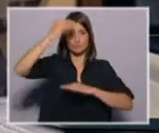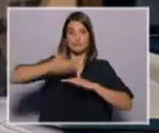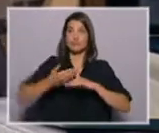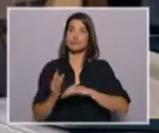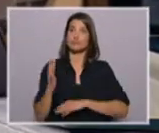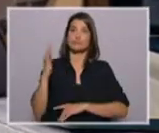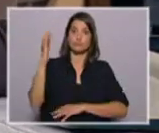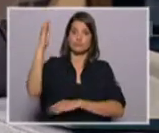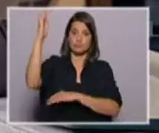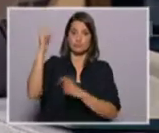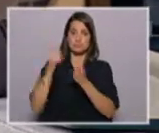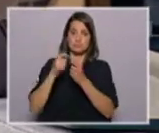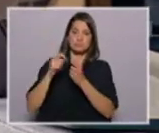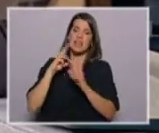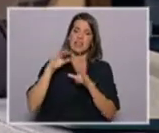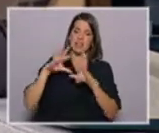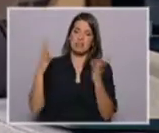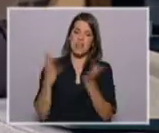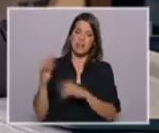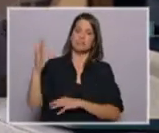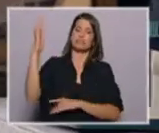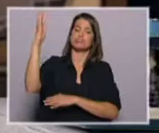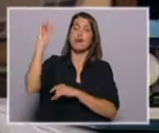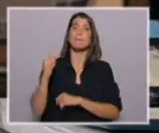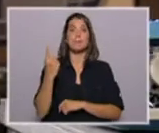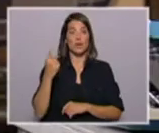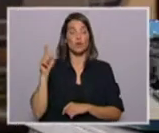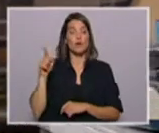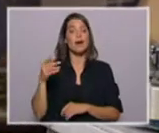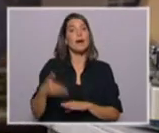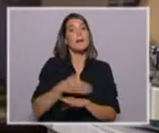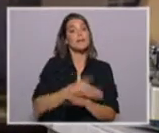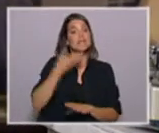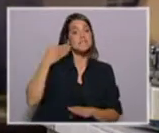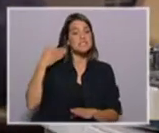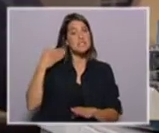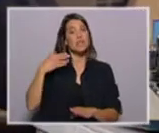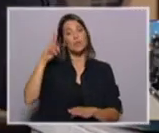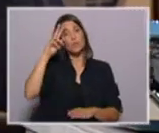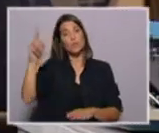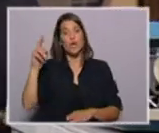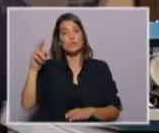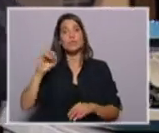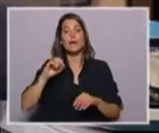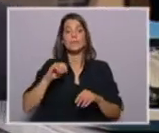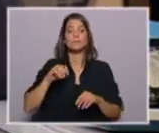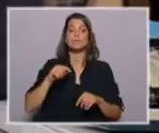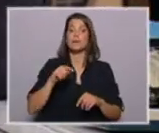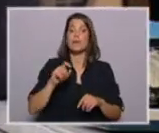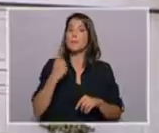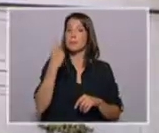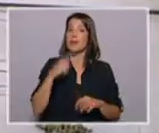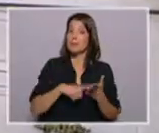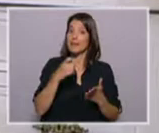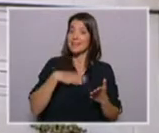uma órbita próxima da Terra, portanto, lá acima, mais cedo. Mas não entrou em órbita lunar, ficou ainda na órbita da Terra. Sim, estamos a falar dos